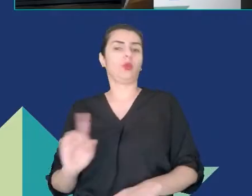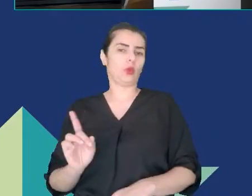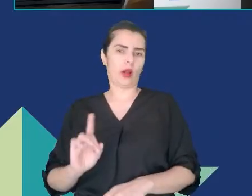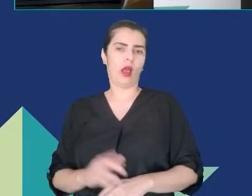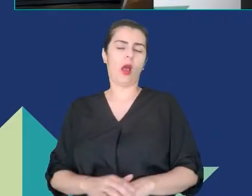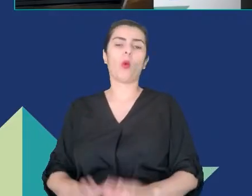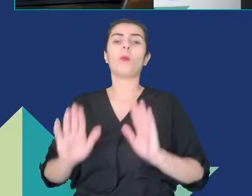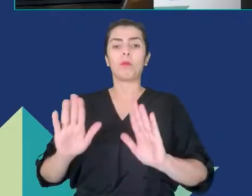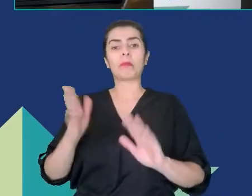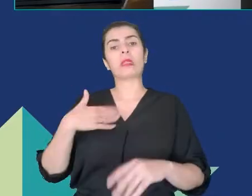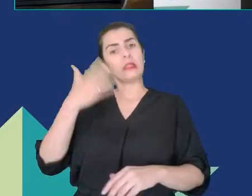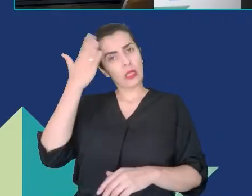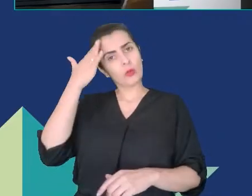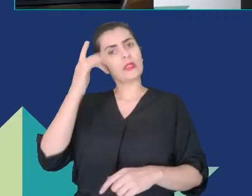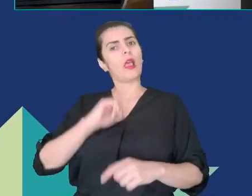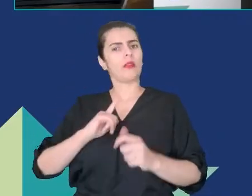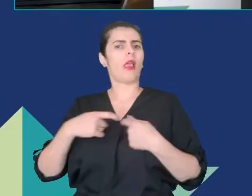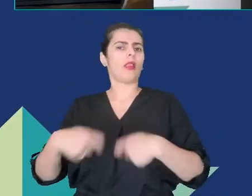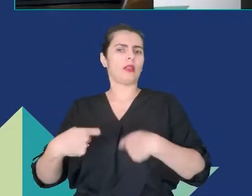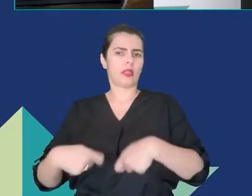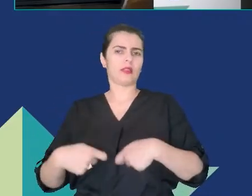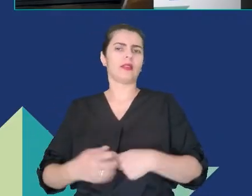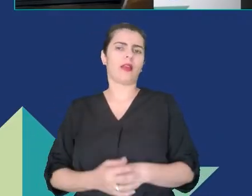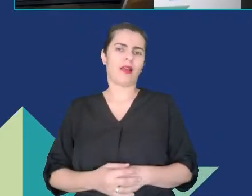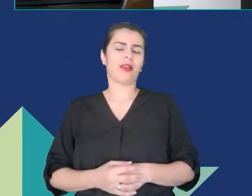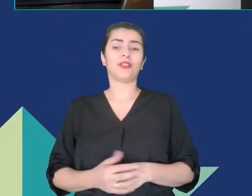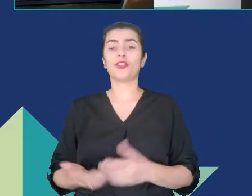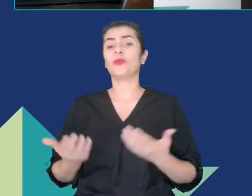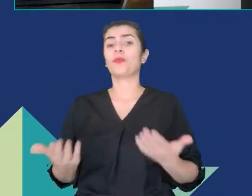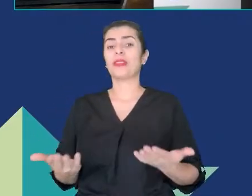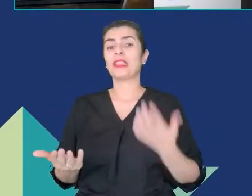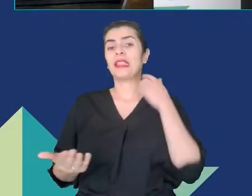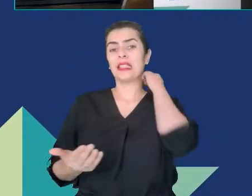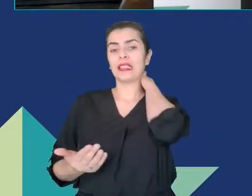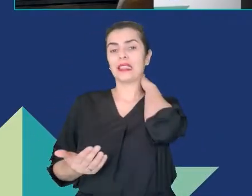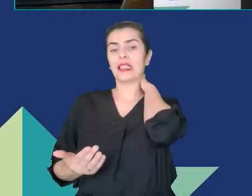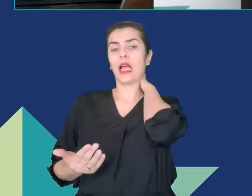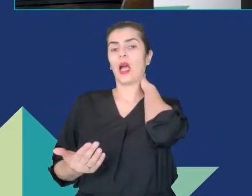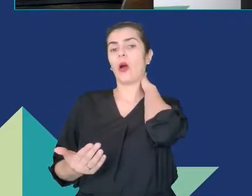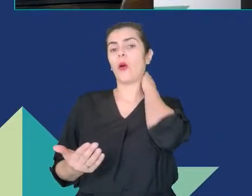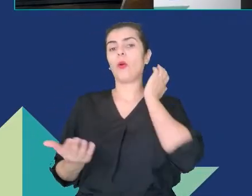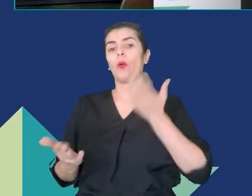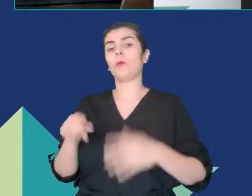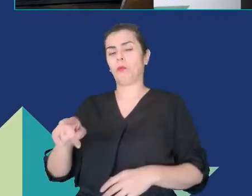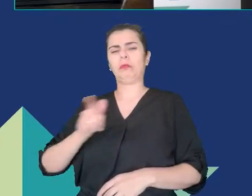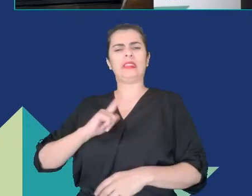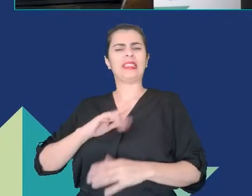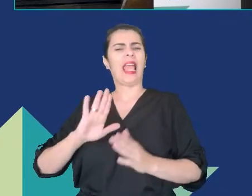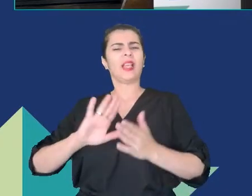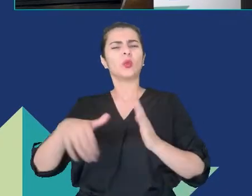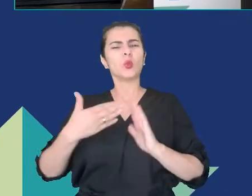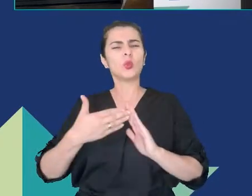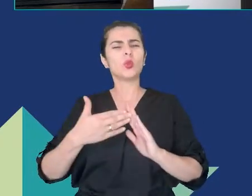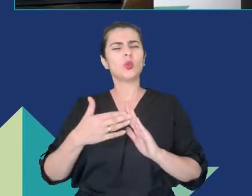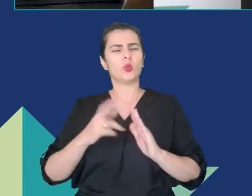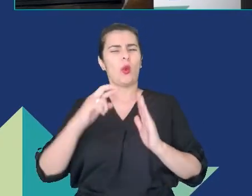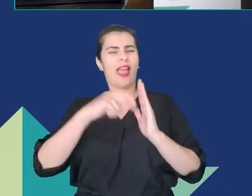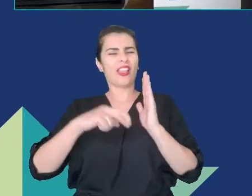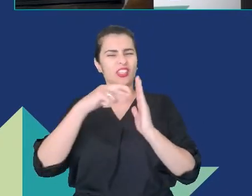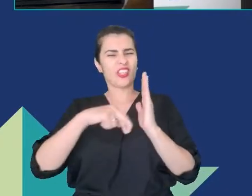sabe essa necessidade. Então, aqui a gente tem, né, todo o rejeito que antes ele estava